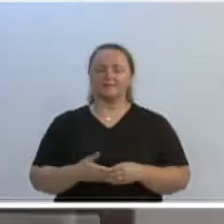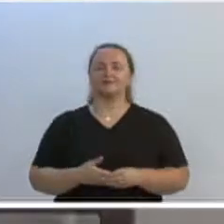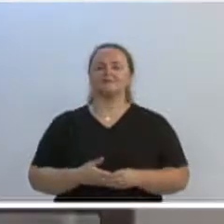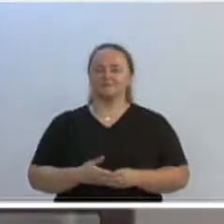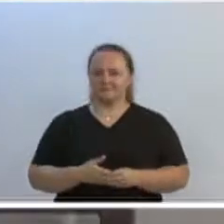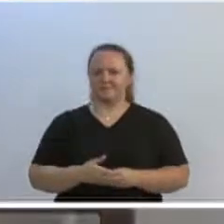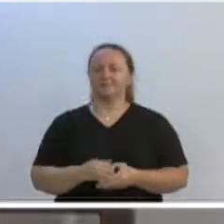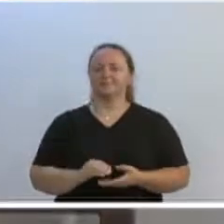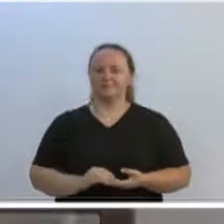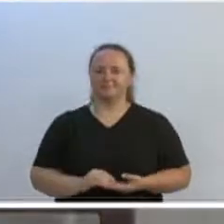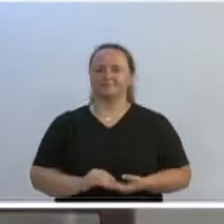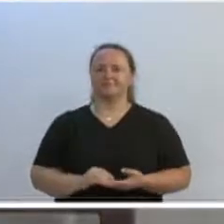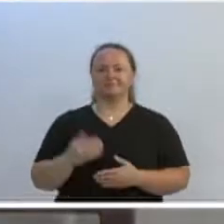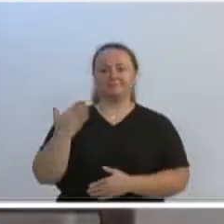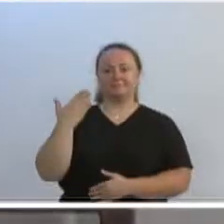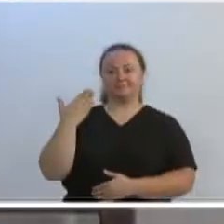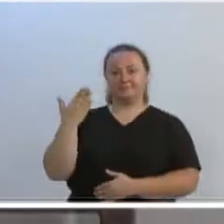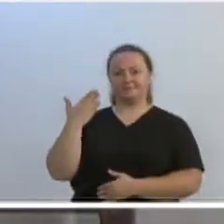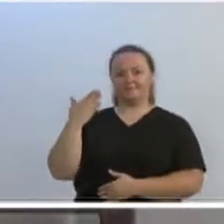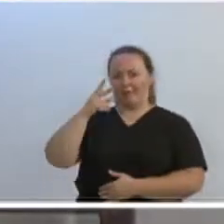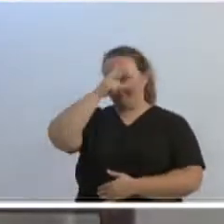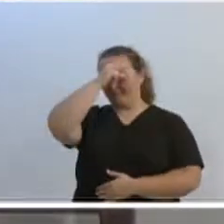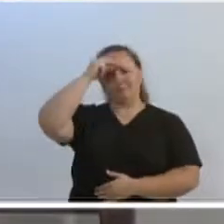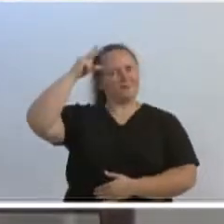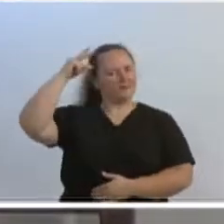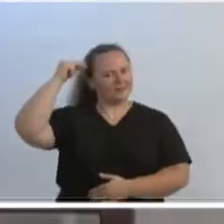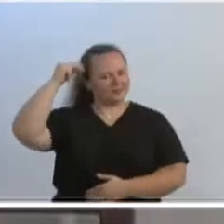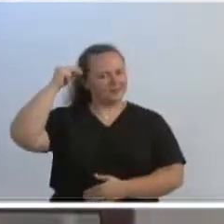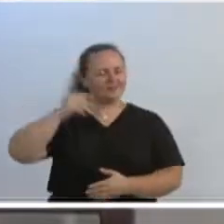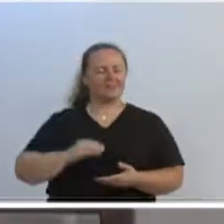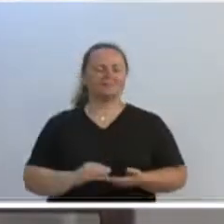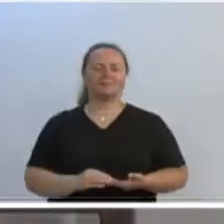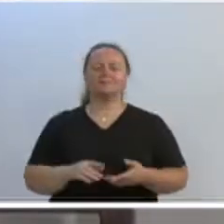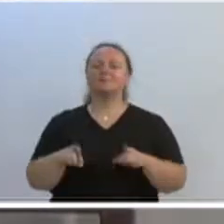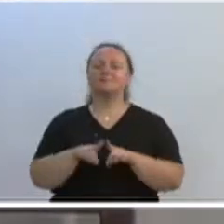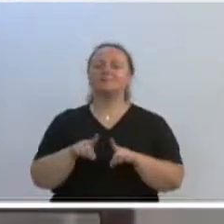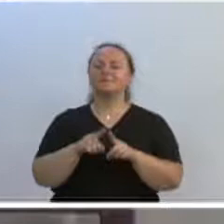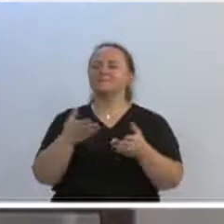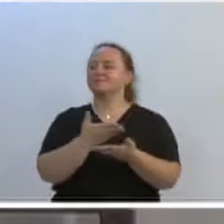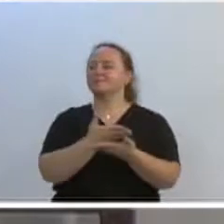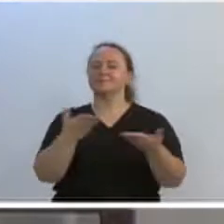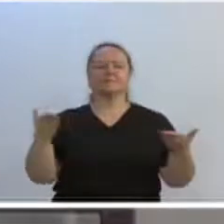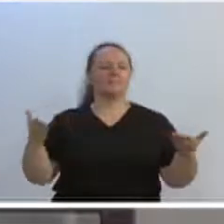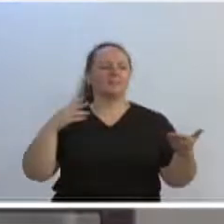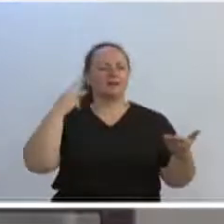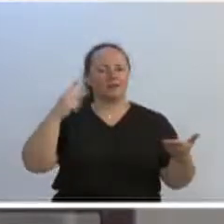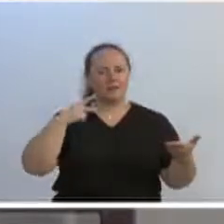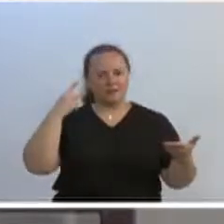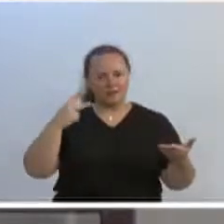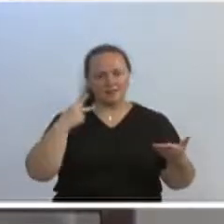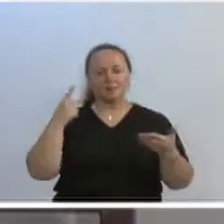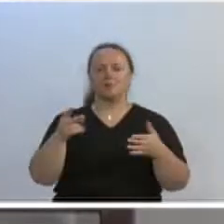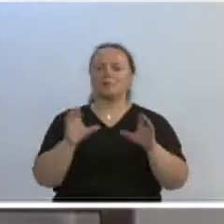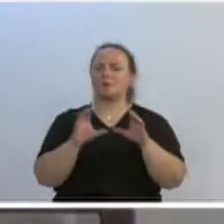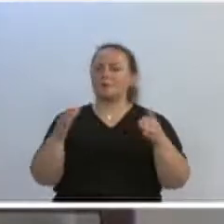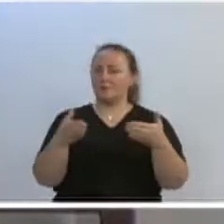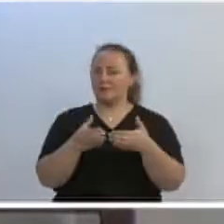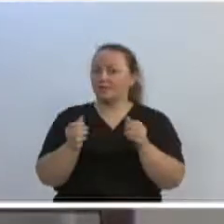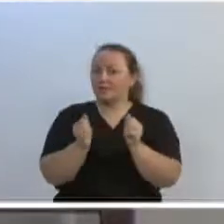tem poucos dias é o nosso prefeito e demais vereadores com dados que nos acompanha pelos meios de comunicação